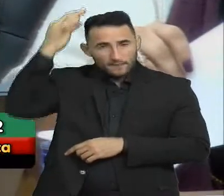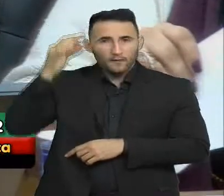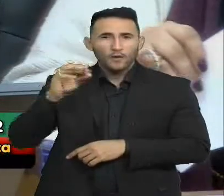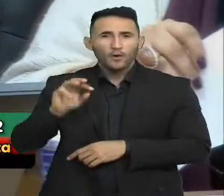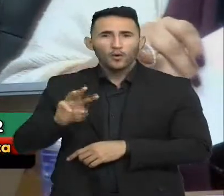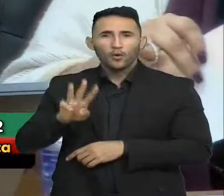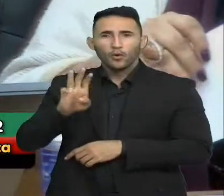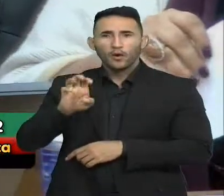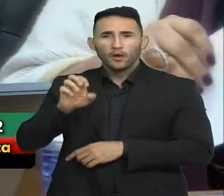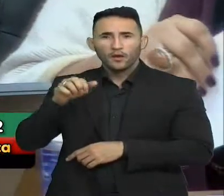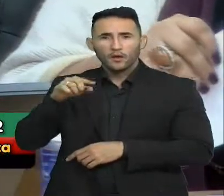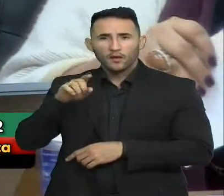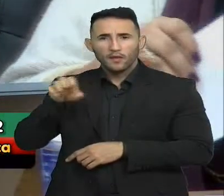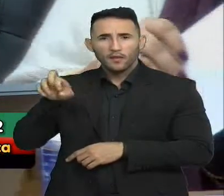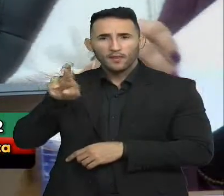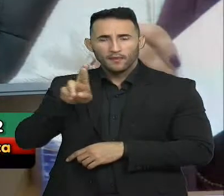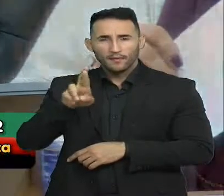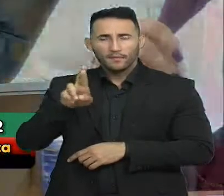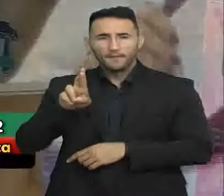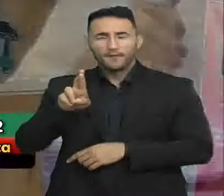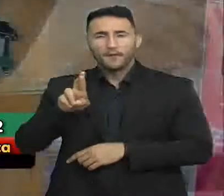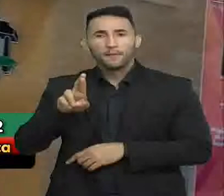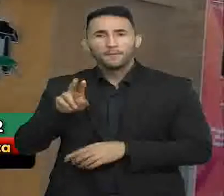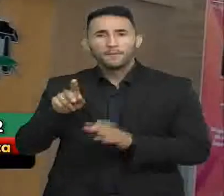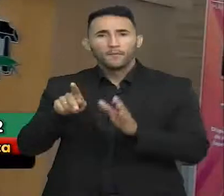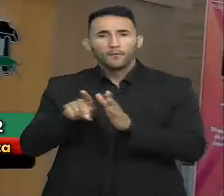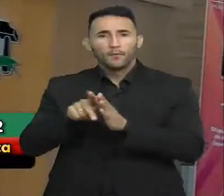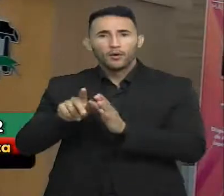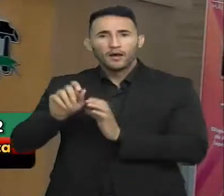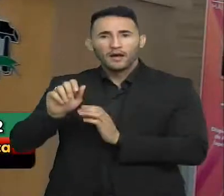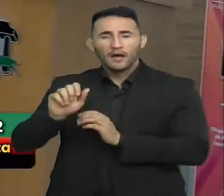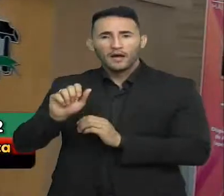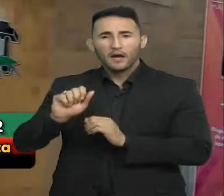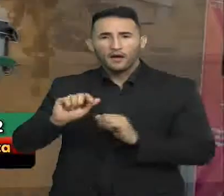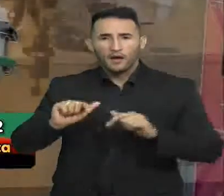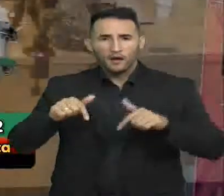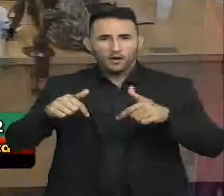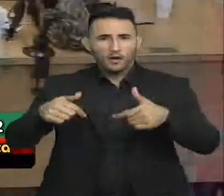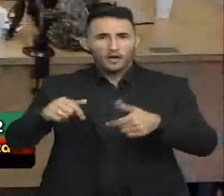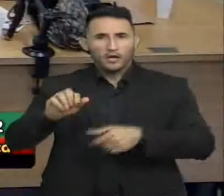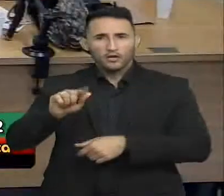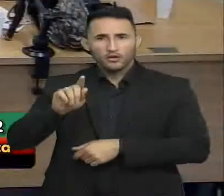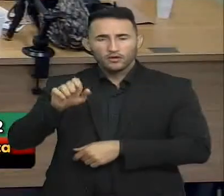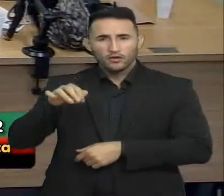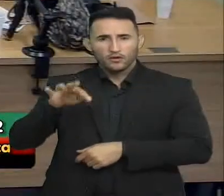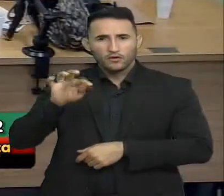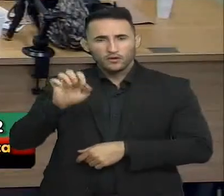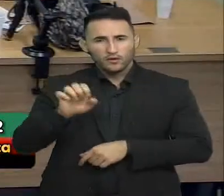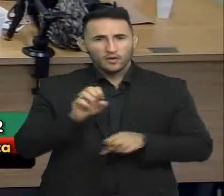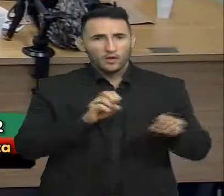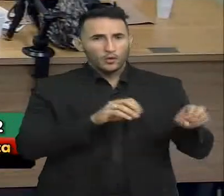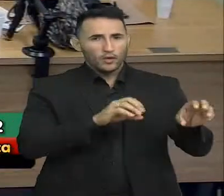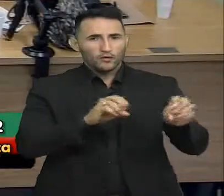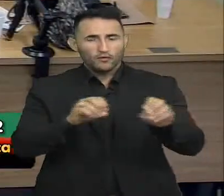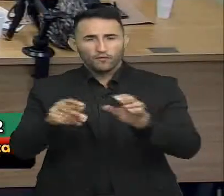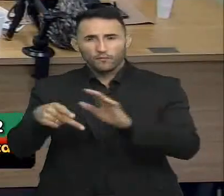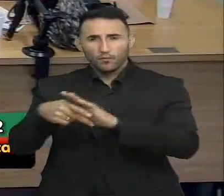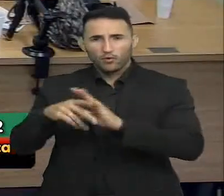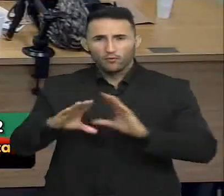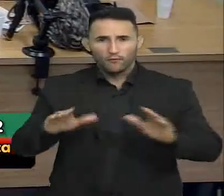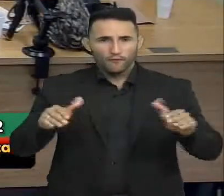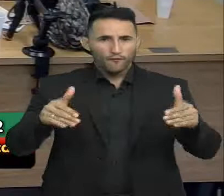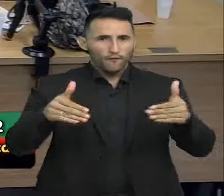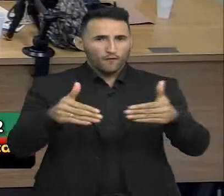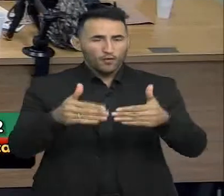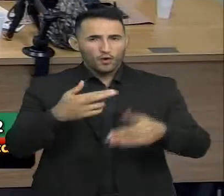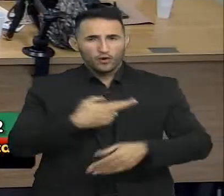Wendell Rogers Mariano, que é o agente de apoio socioeducativo do Fórum Interreligioso da